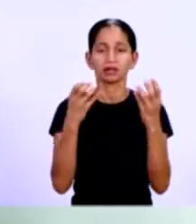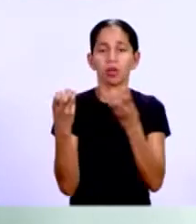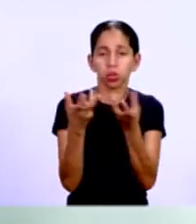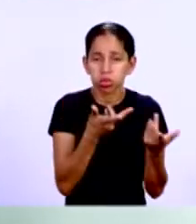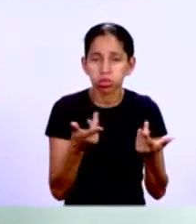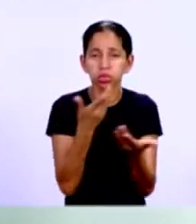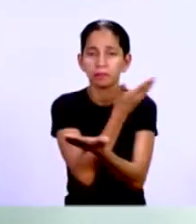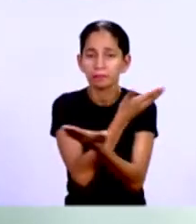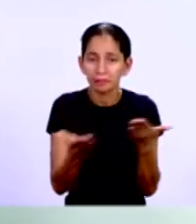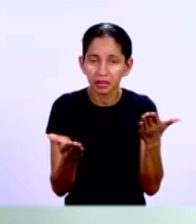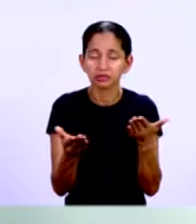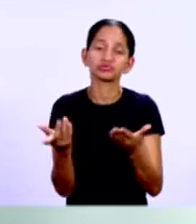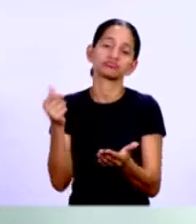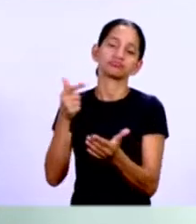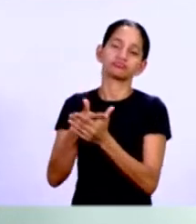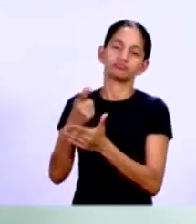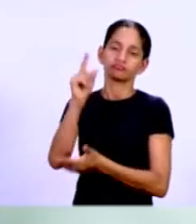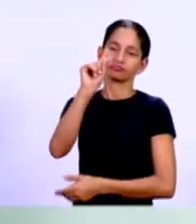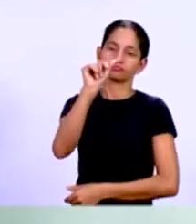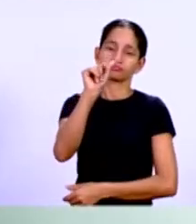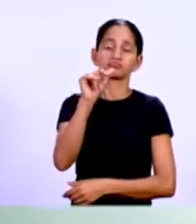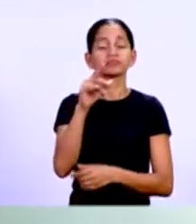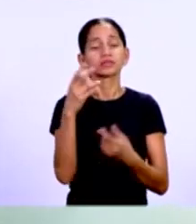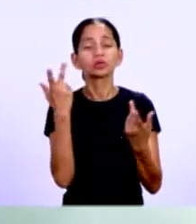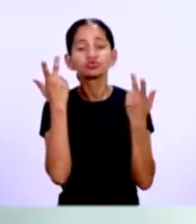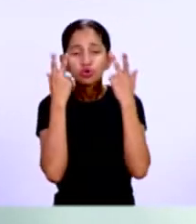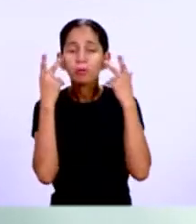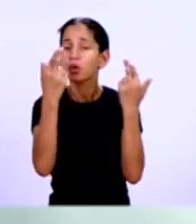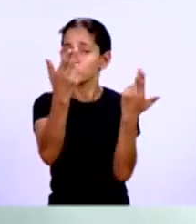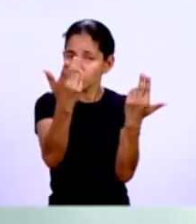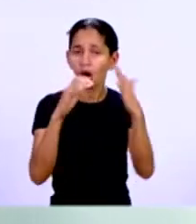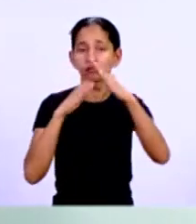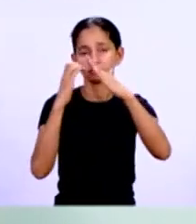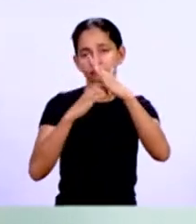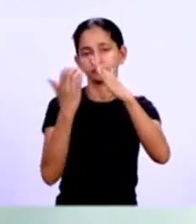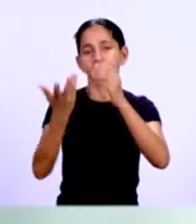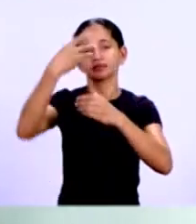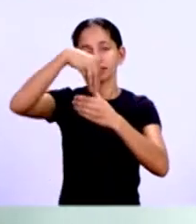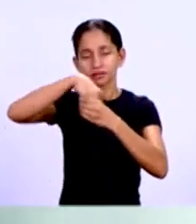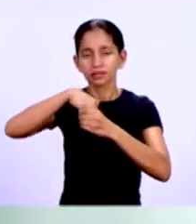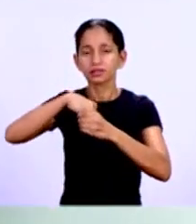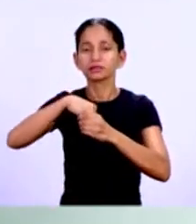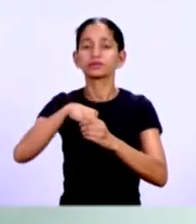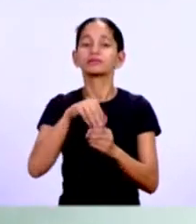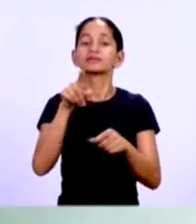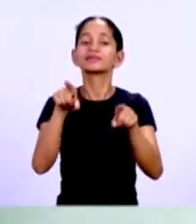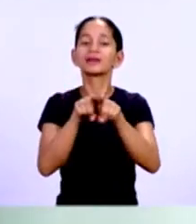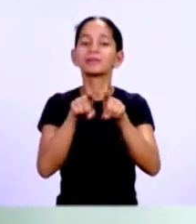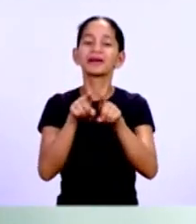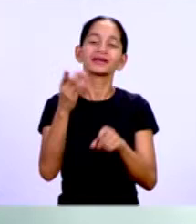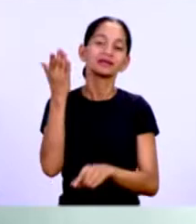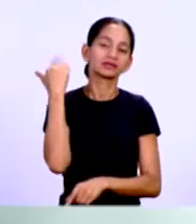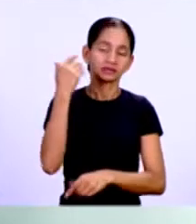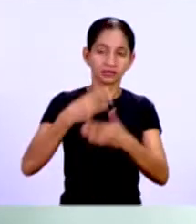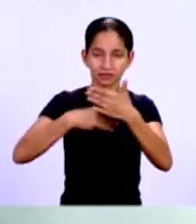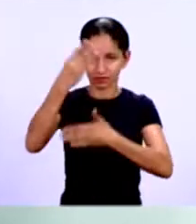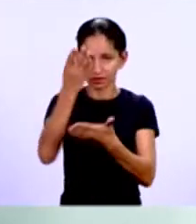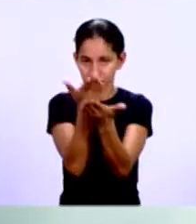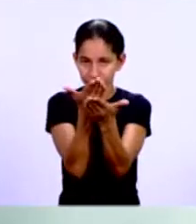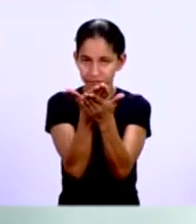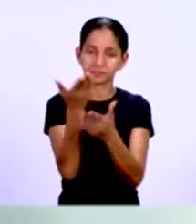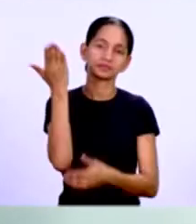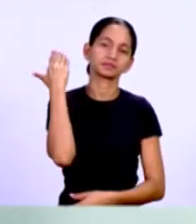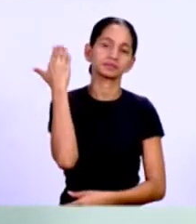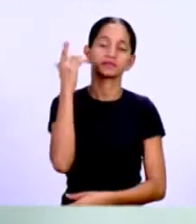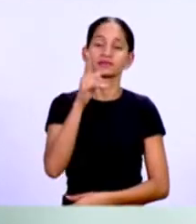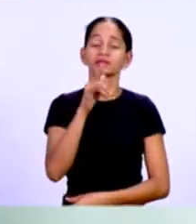de uma maneira mais eficiente. Tá? Isso funciona também para o seu negócio. A gente discutiu na aula 3, a aula anterior, a